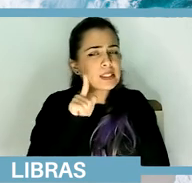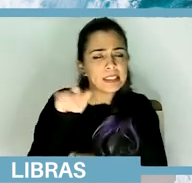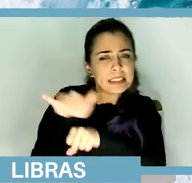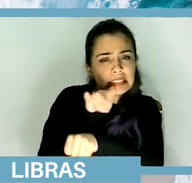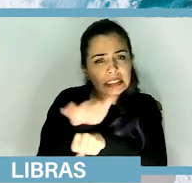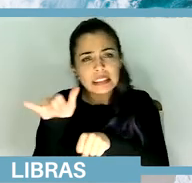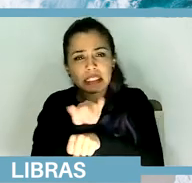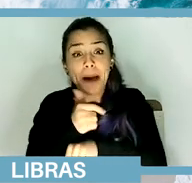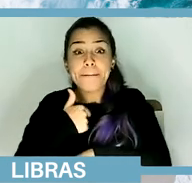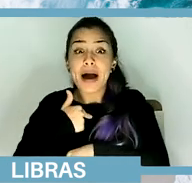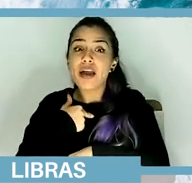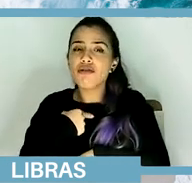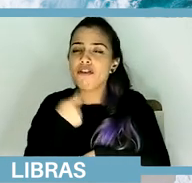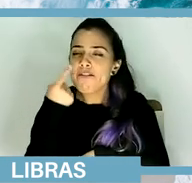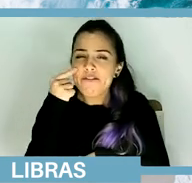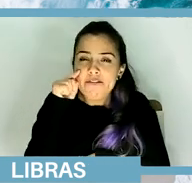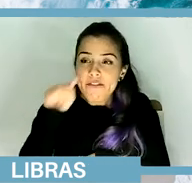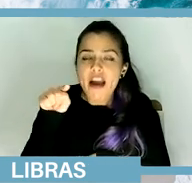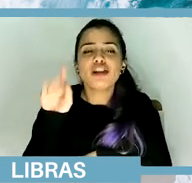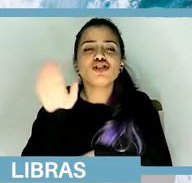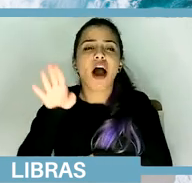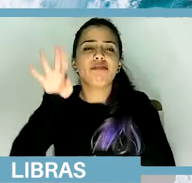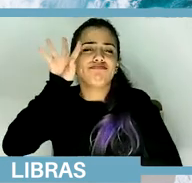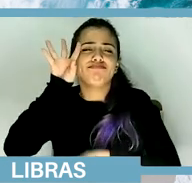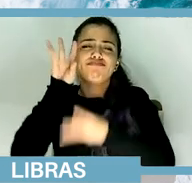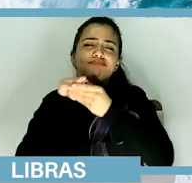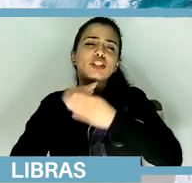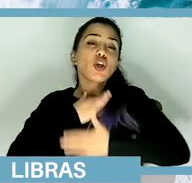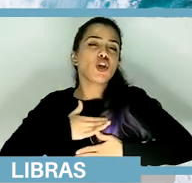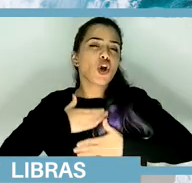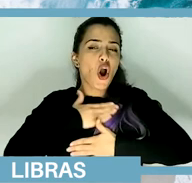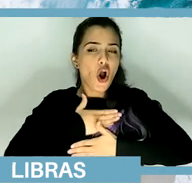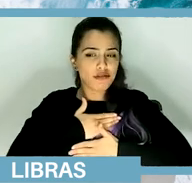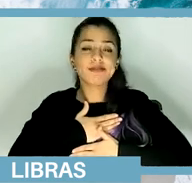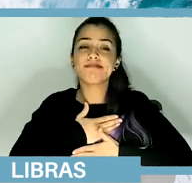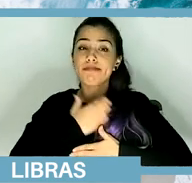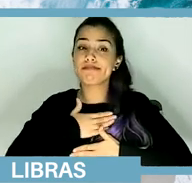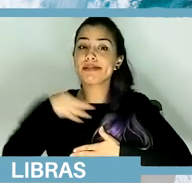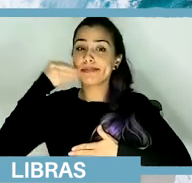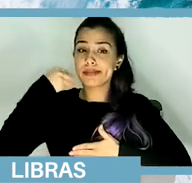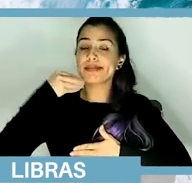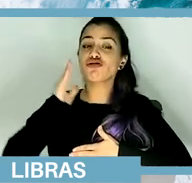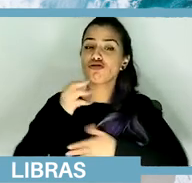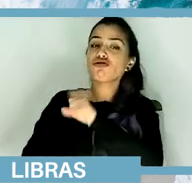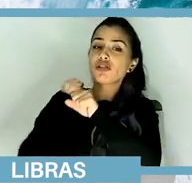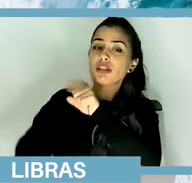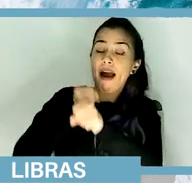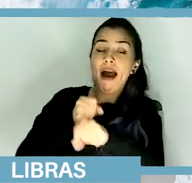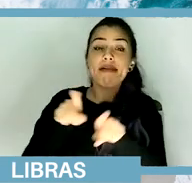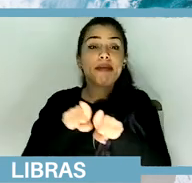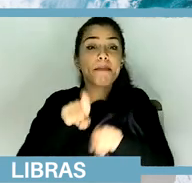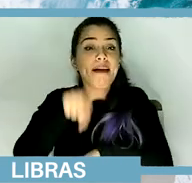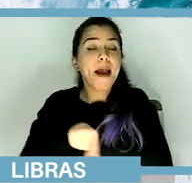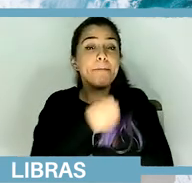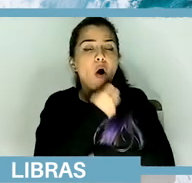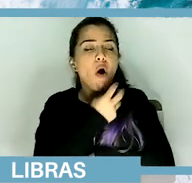grande aprendizado ao longo desses anos, né? E a outra coisa que fica muito marcante aí também como conclusão é a gente se cuidar em todos os sentidos.